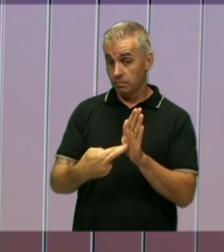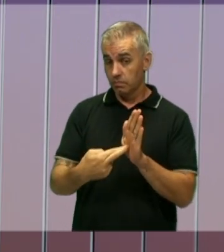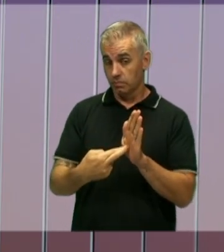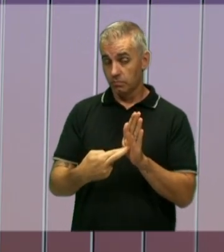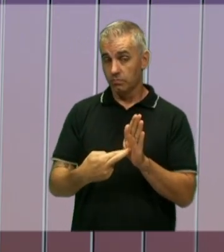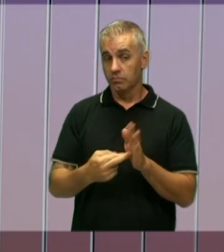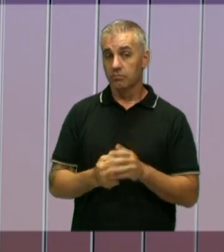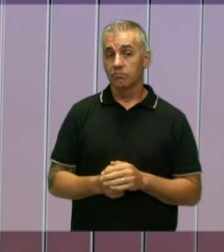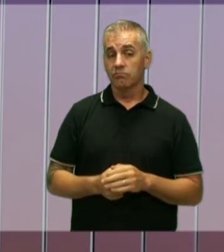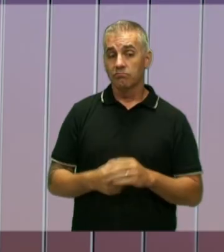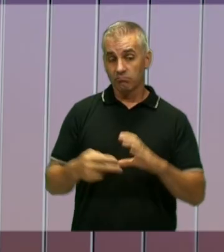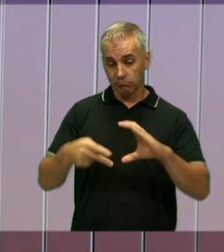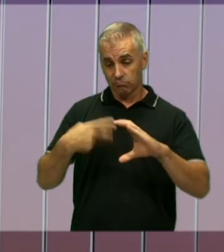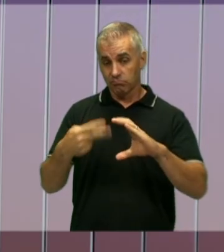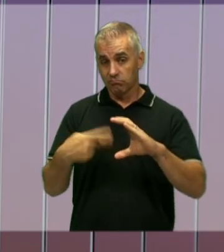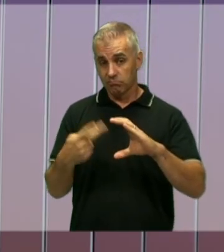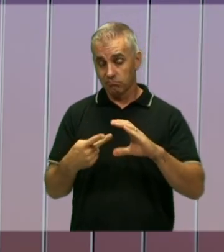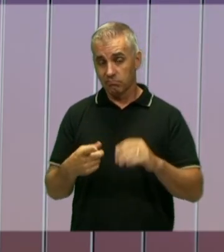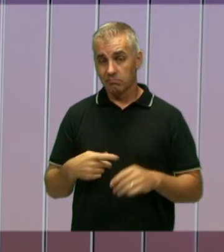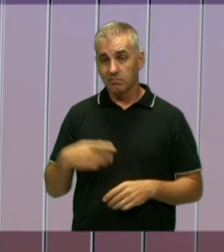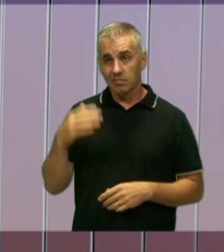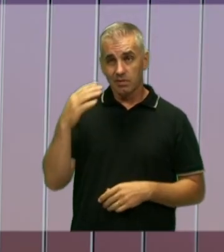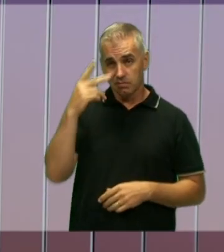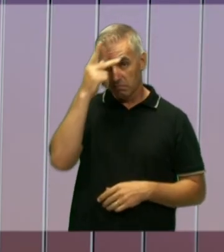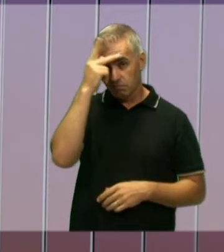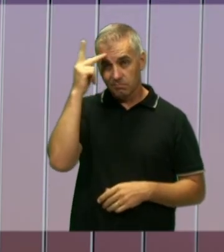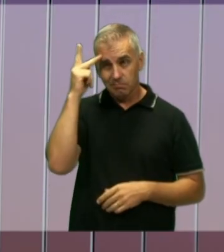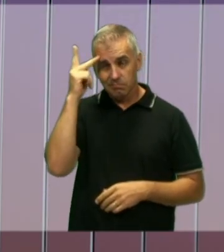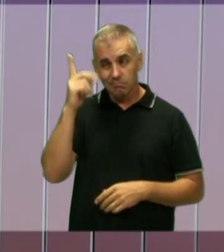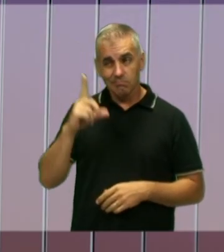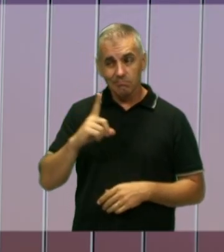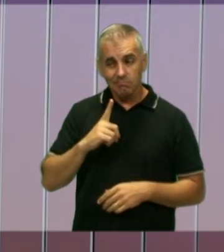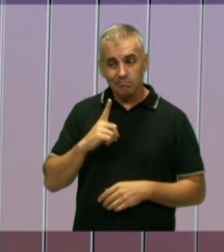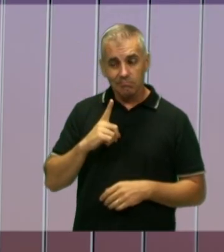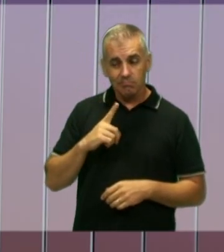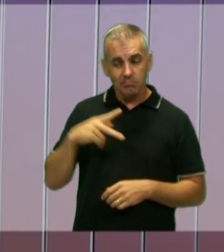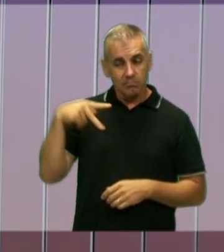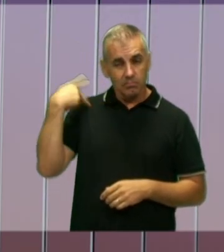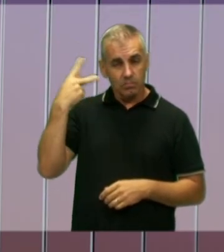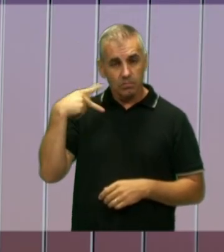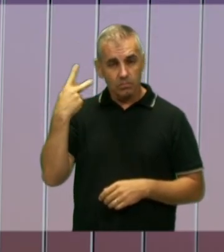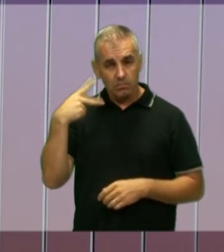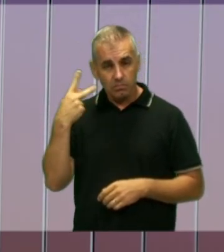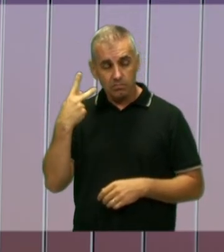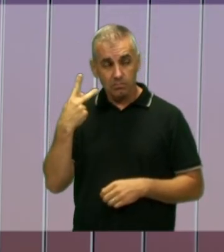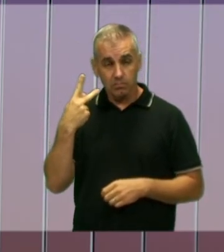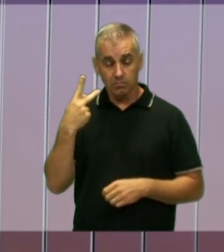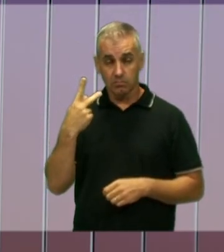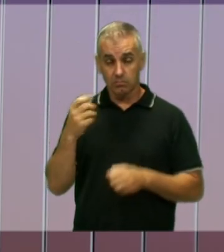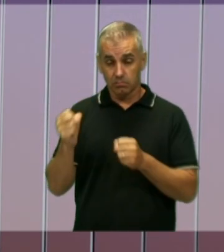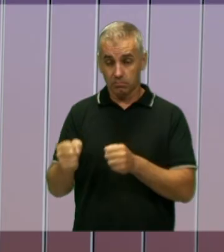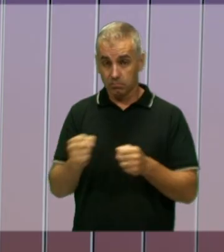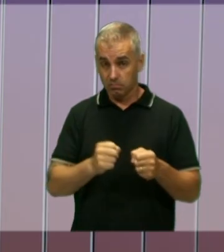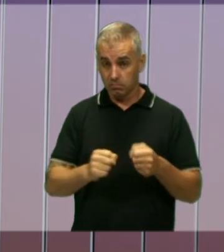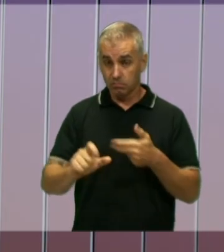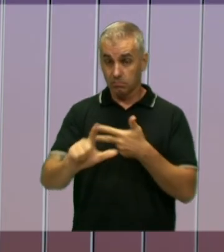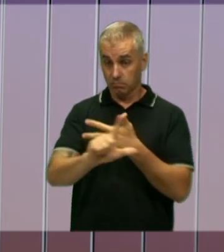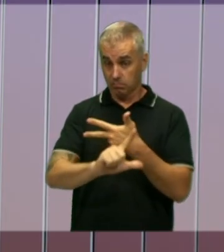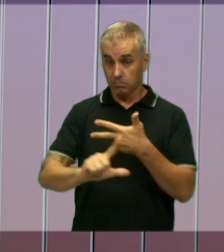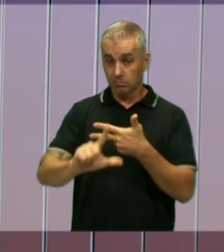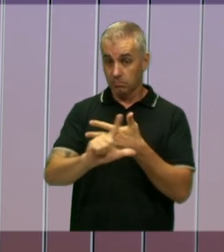porque as pessoas precisam entender que a atividade do parlamentar, quem faz parte do poder legislativo, né, ele não